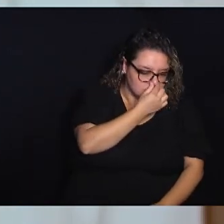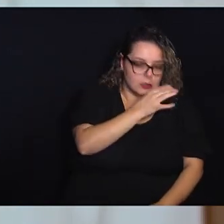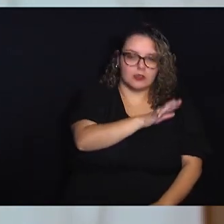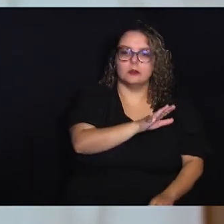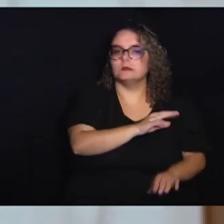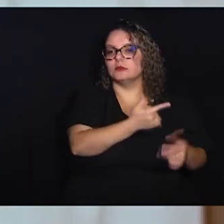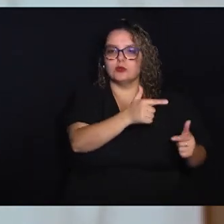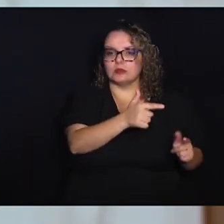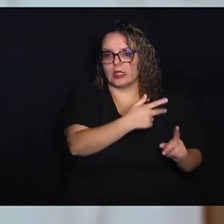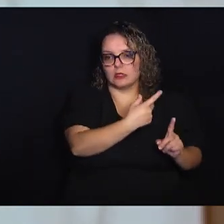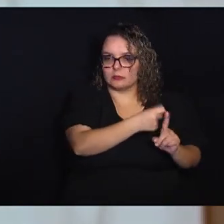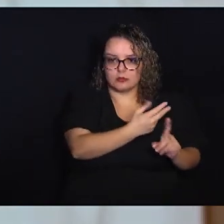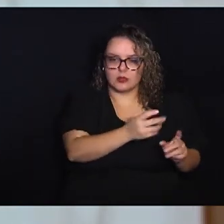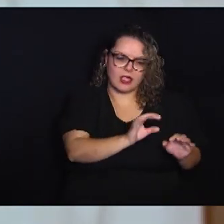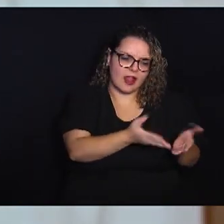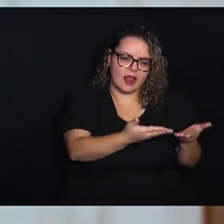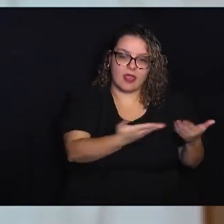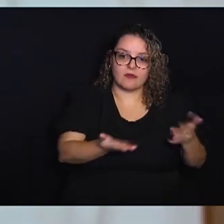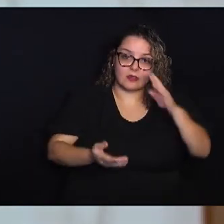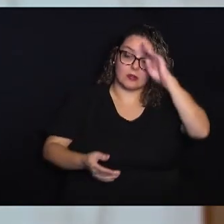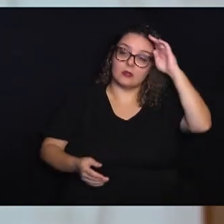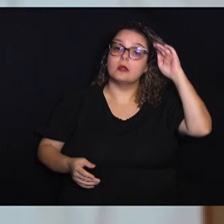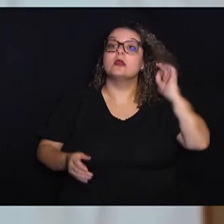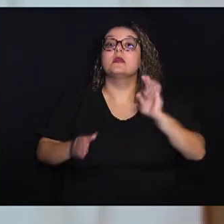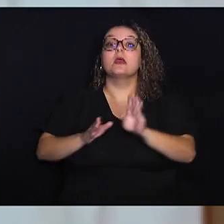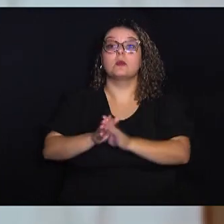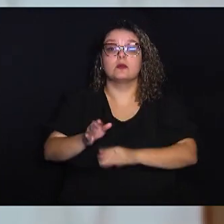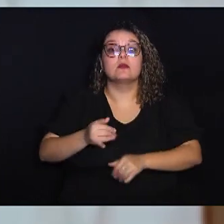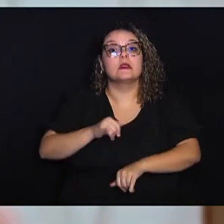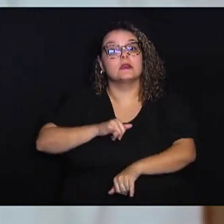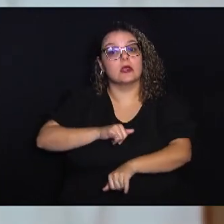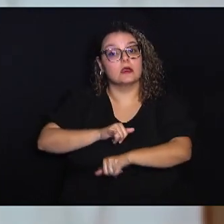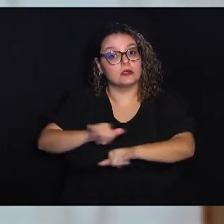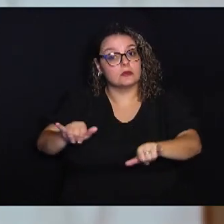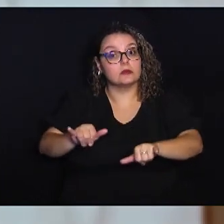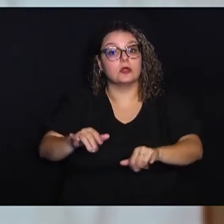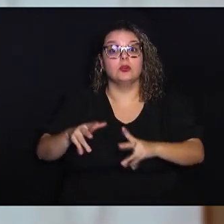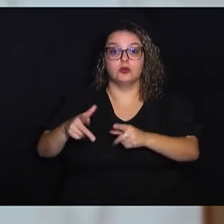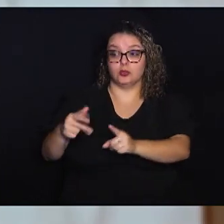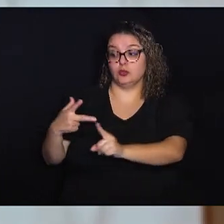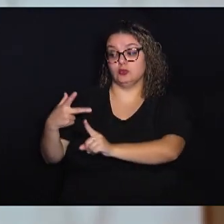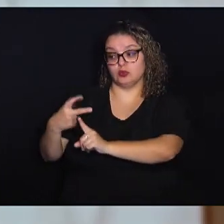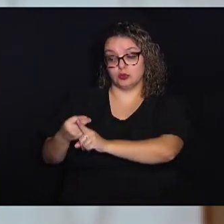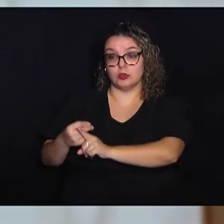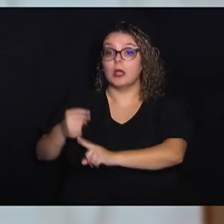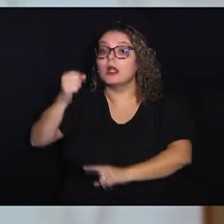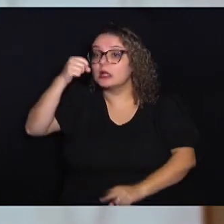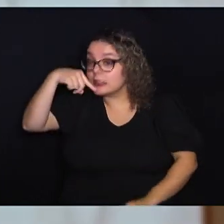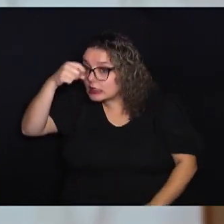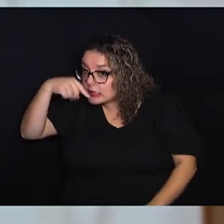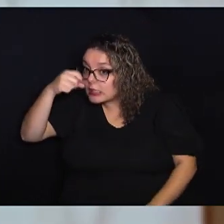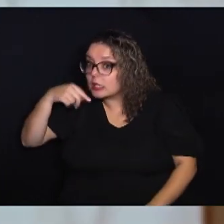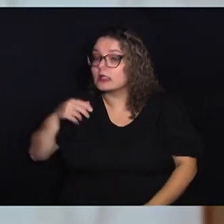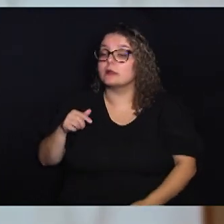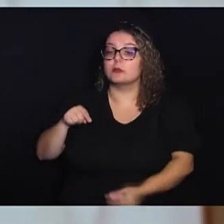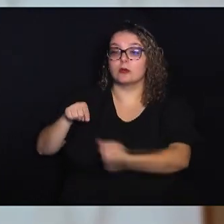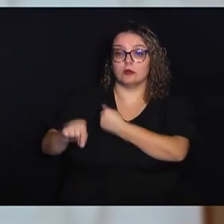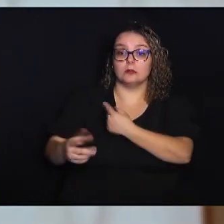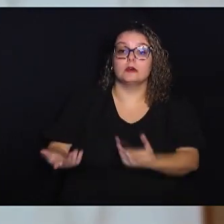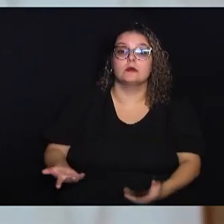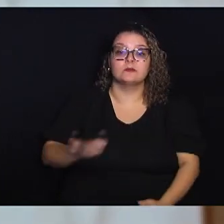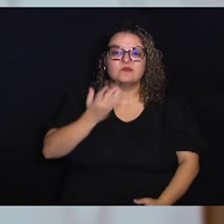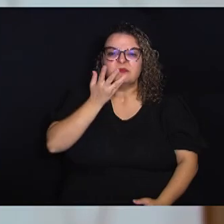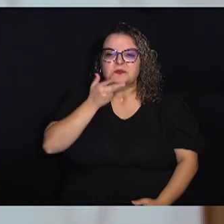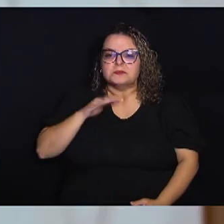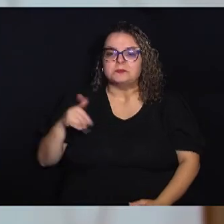sinal, aproveitar a recomendação de que todas as pessoas aí deveriam, os adultos, né, tomar a sua vacina de gripe e as crianças ali